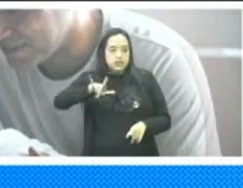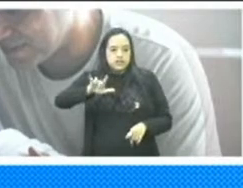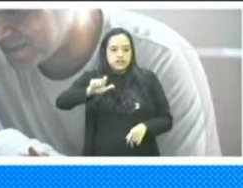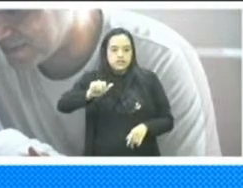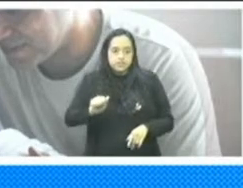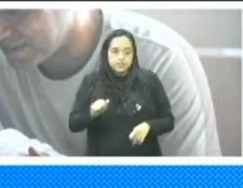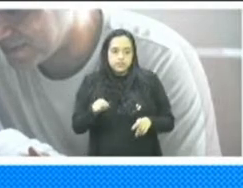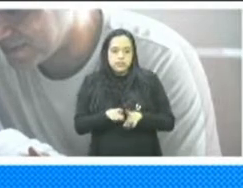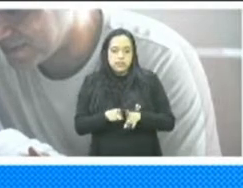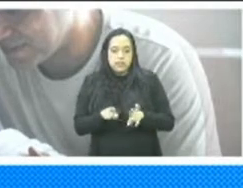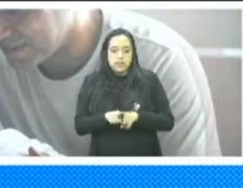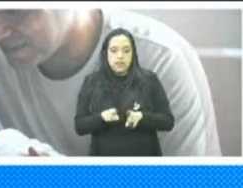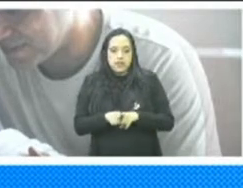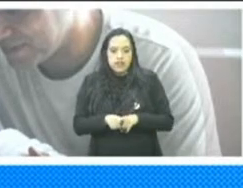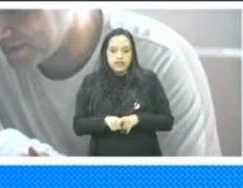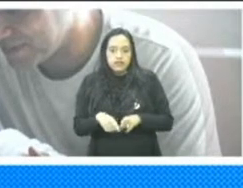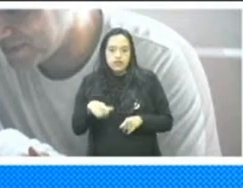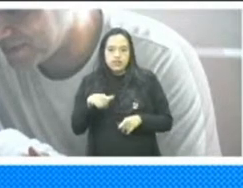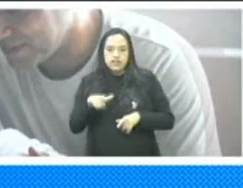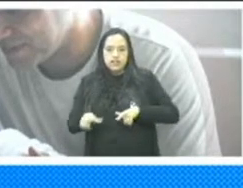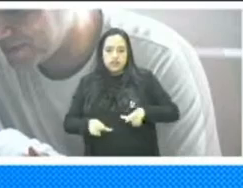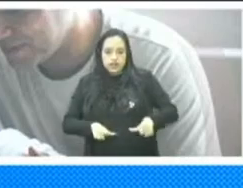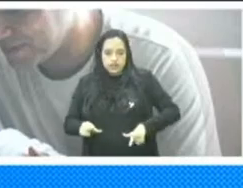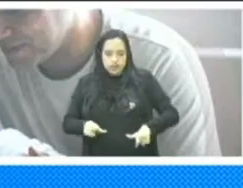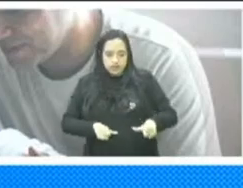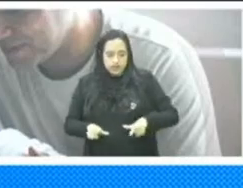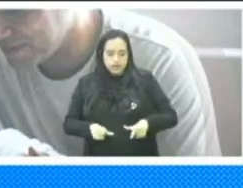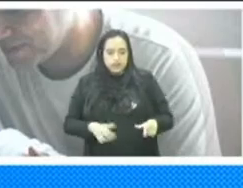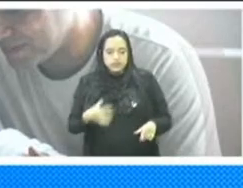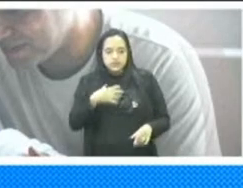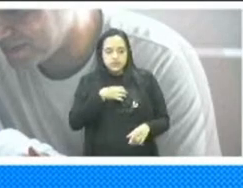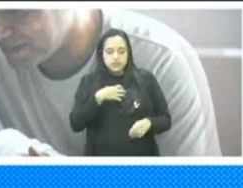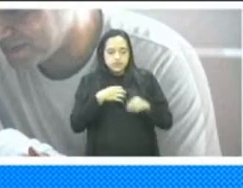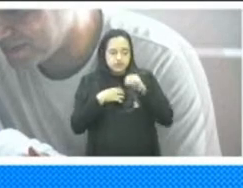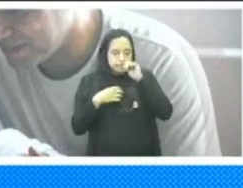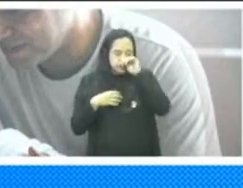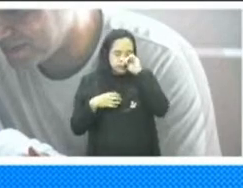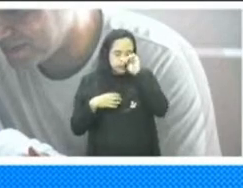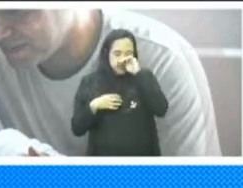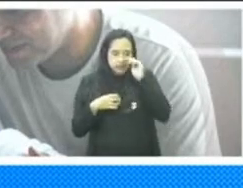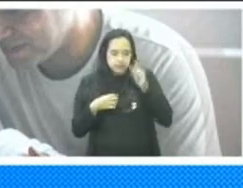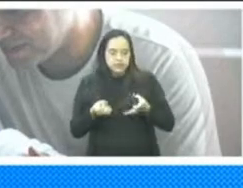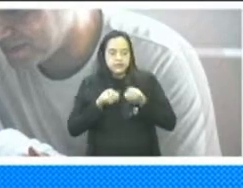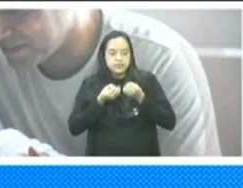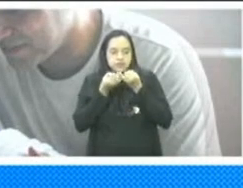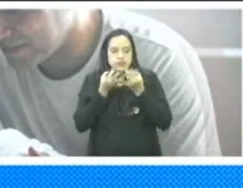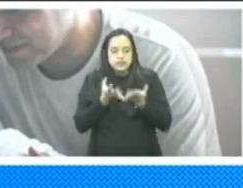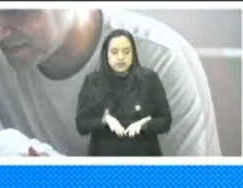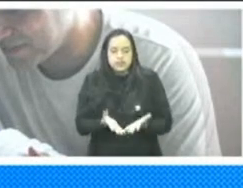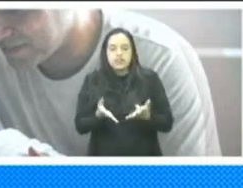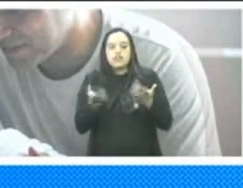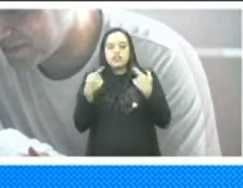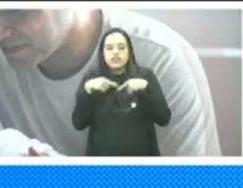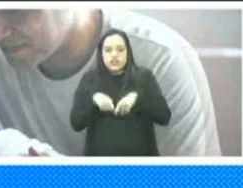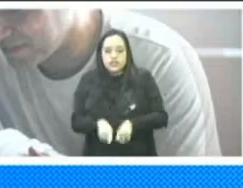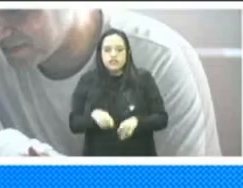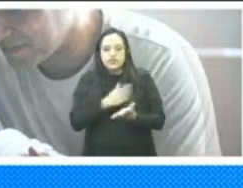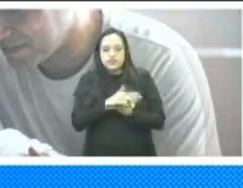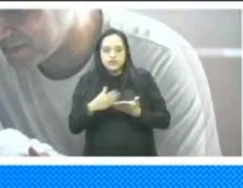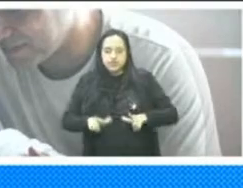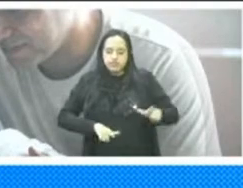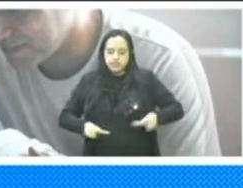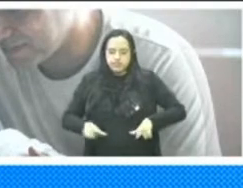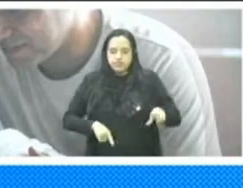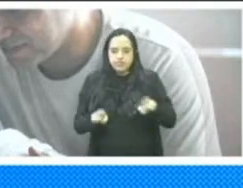DARU, que tem trabalhado de uma forma assim, muito compartilhada com as iniciativas, né, e